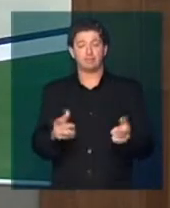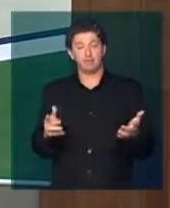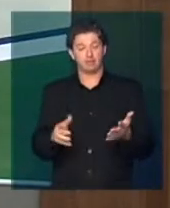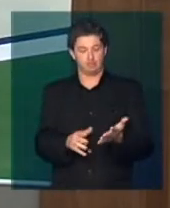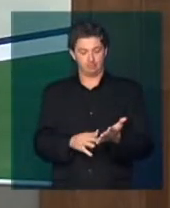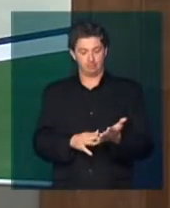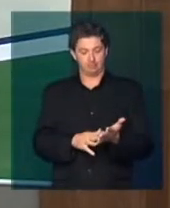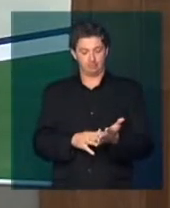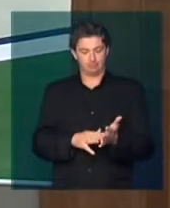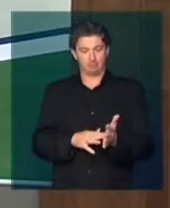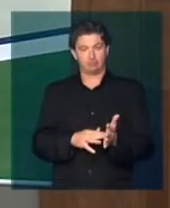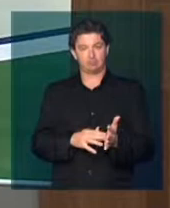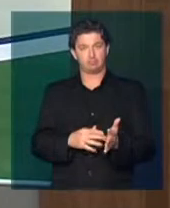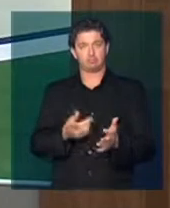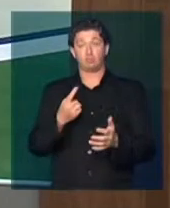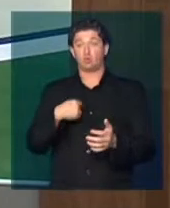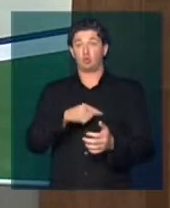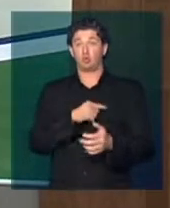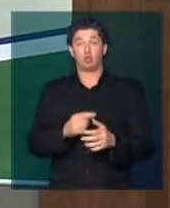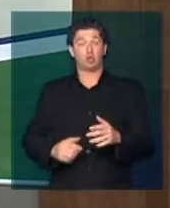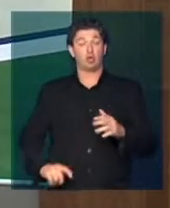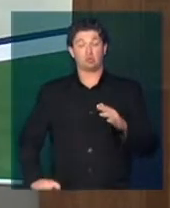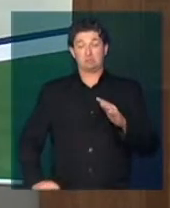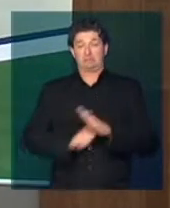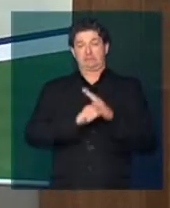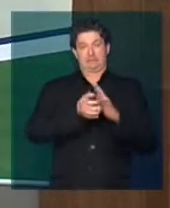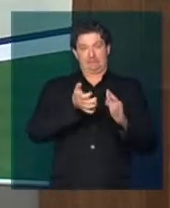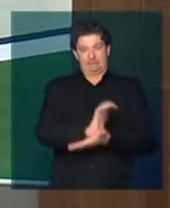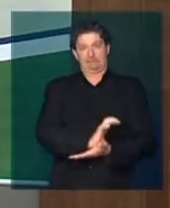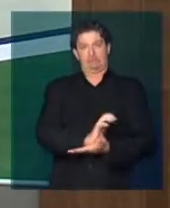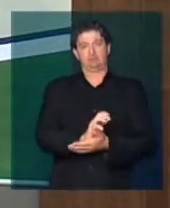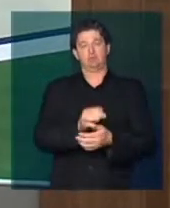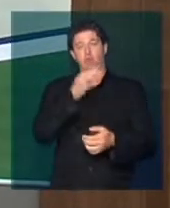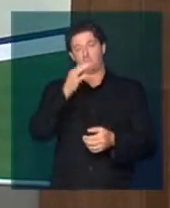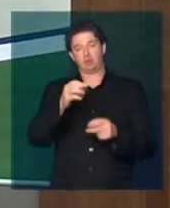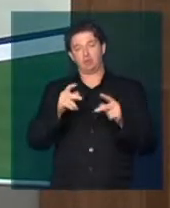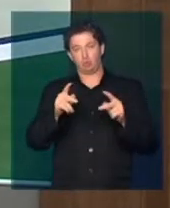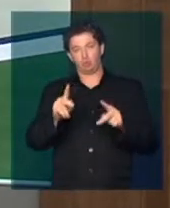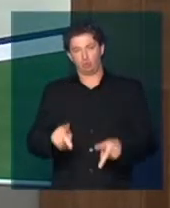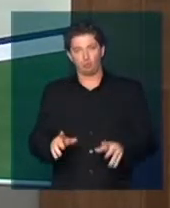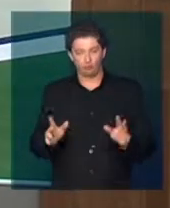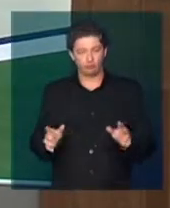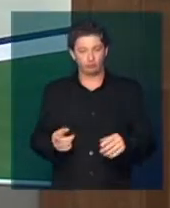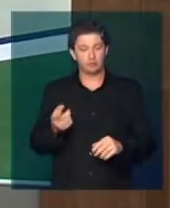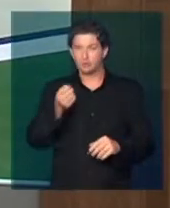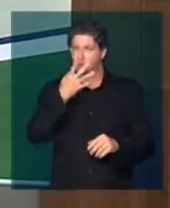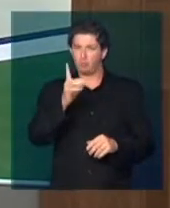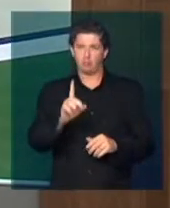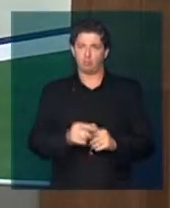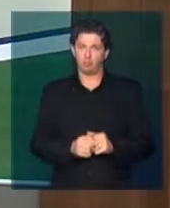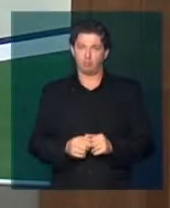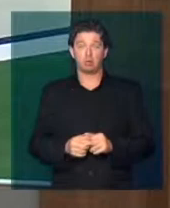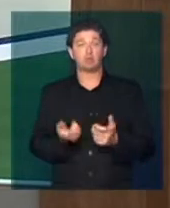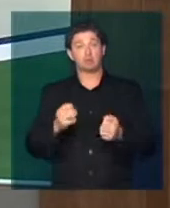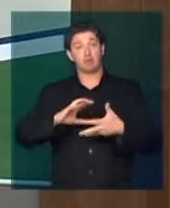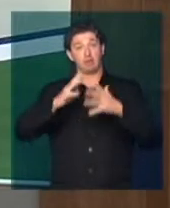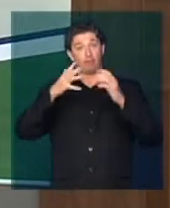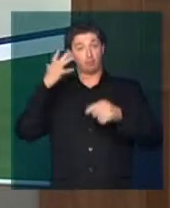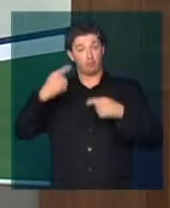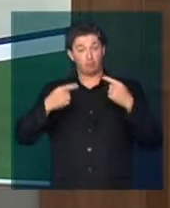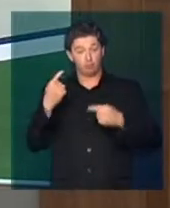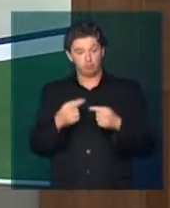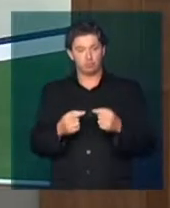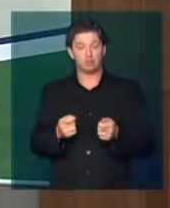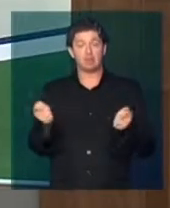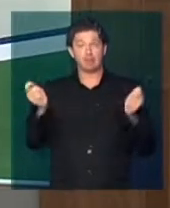né, execrados pela opinião pública. E isso não faz bem a ninguém, e nós precisamos fazer uma reforma política que a